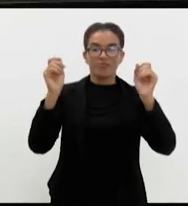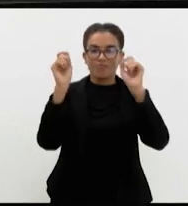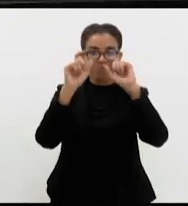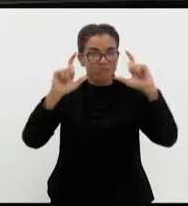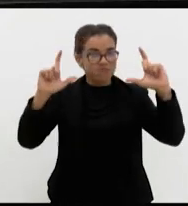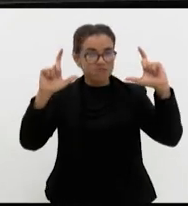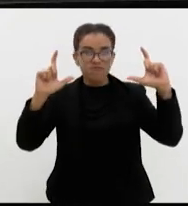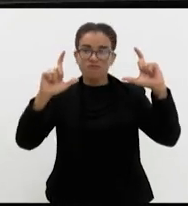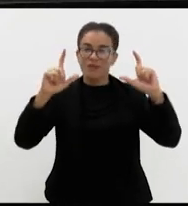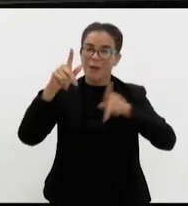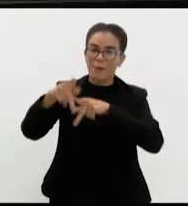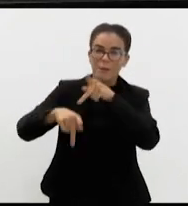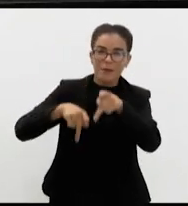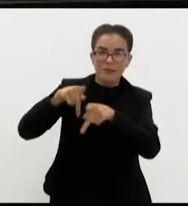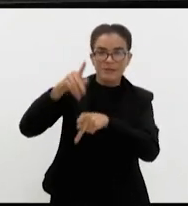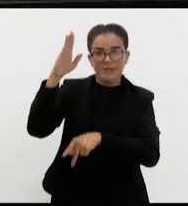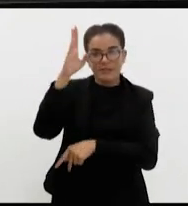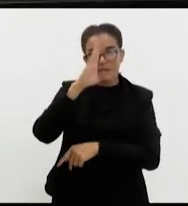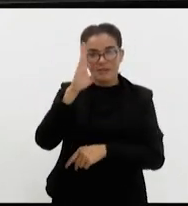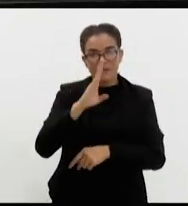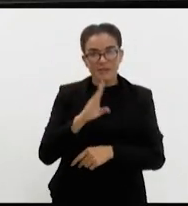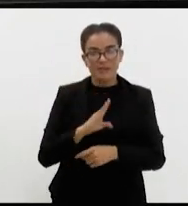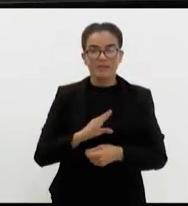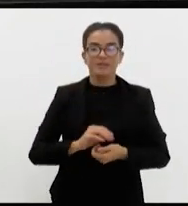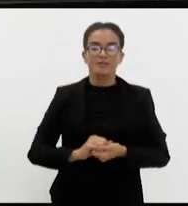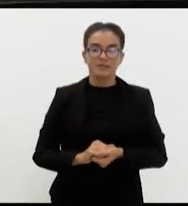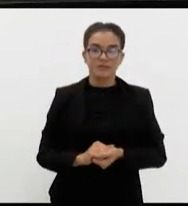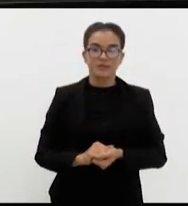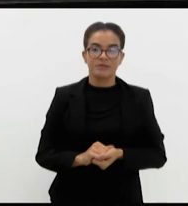povo brasileiro